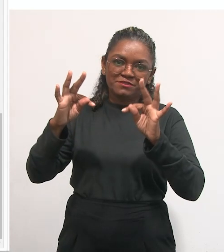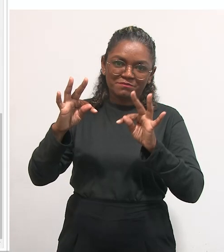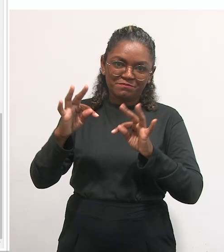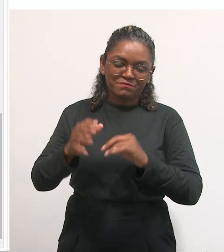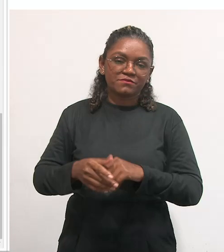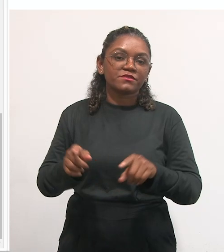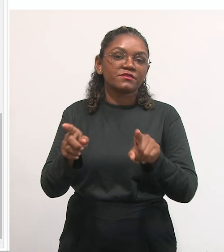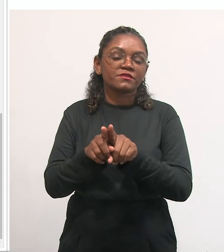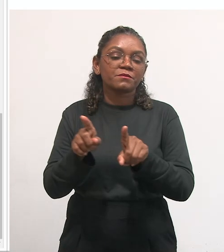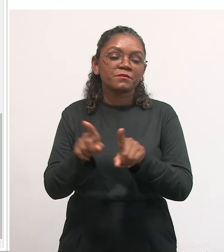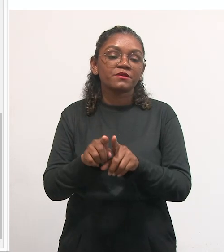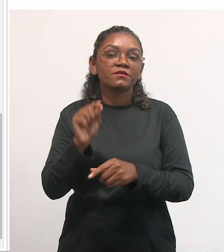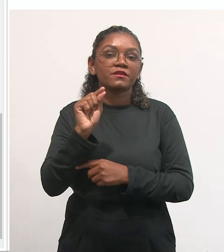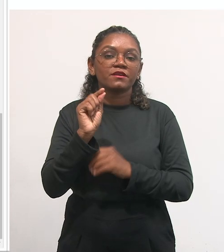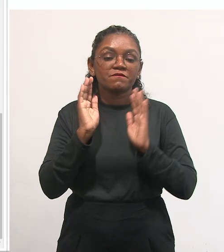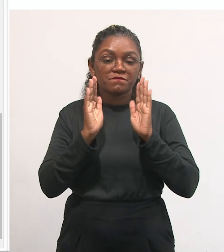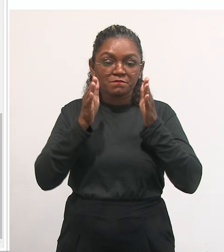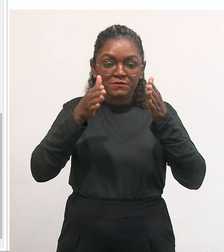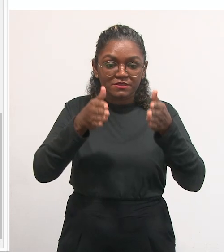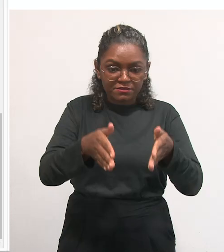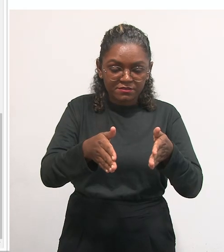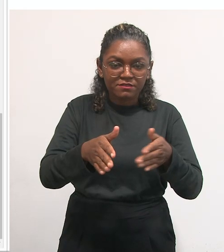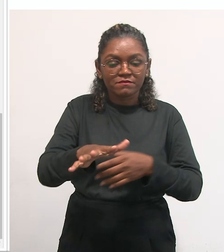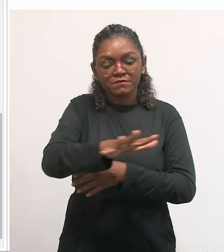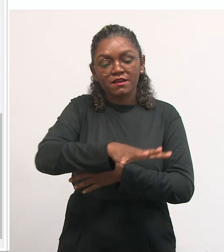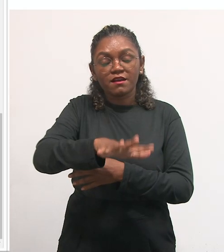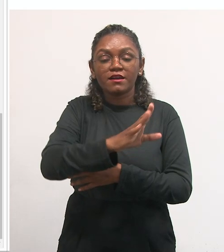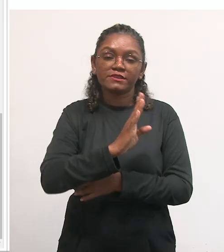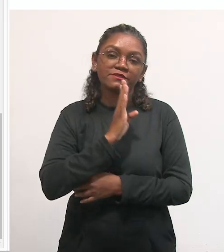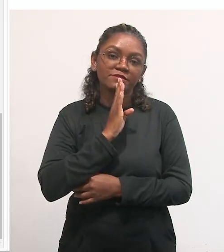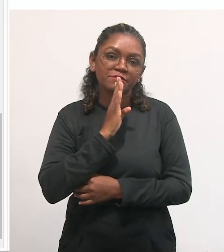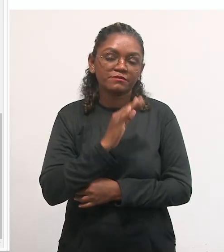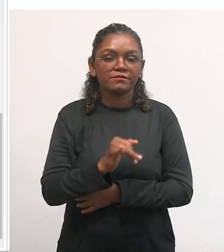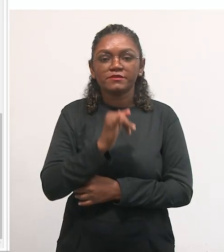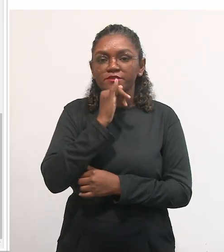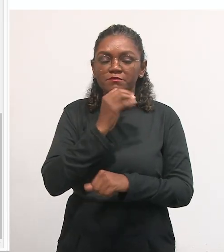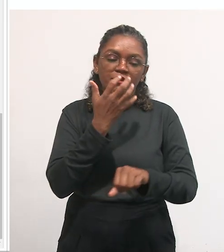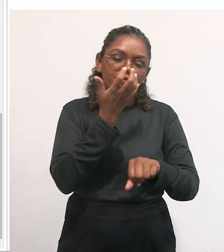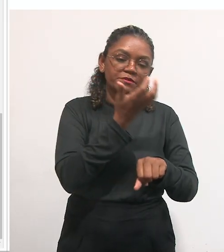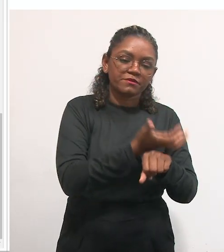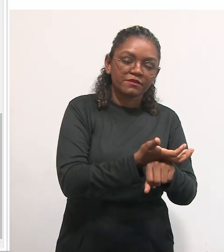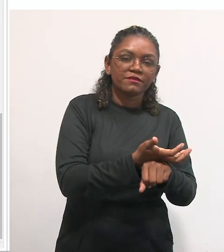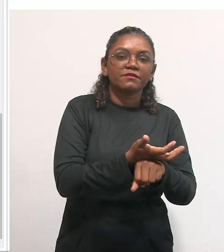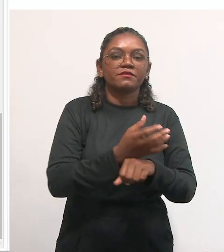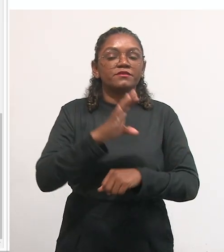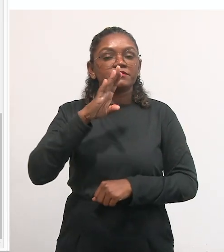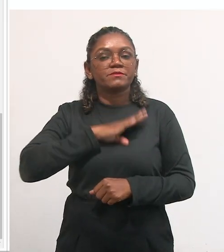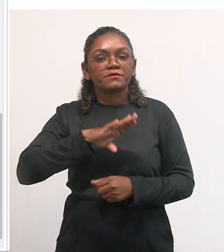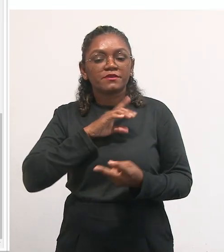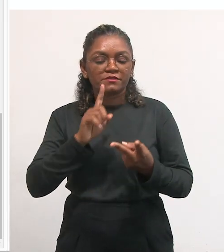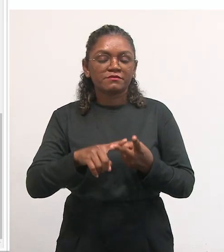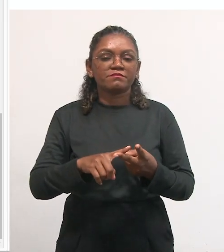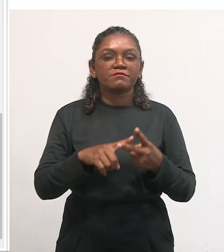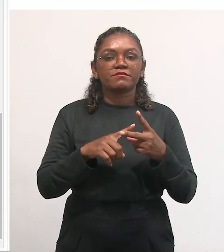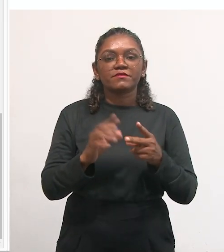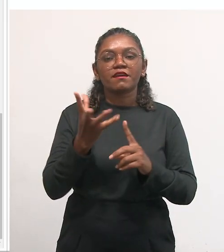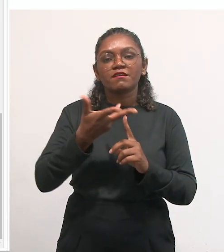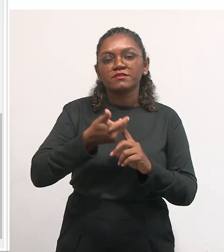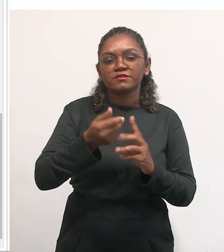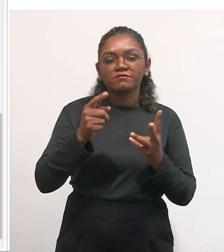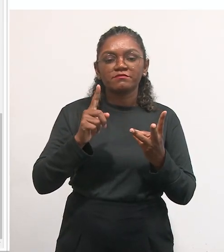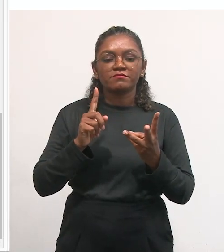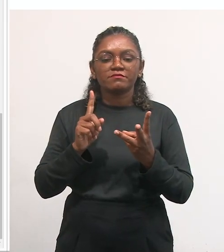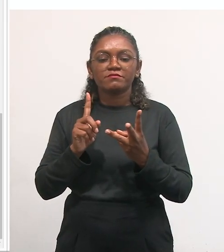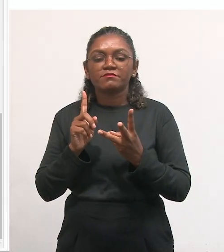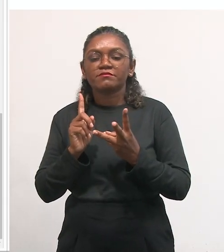competências específicas pelas áreas do conhecimento. Língua portuguesa, arte, educação física e língua inglesa. E assim de todos